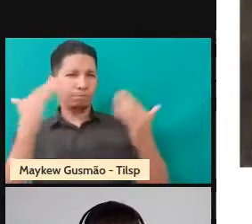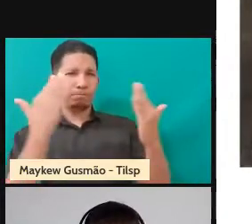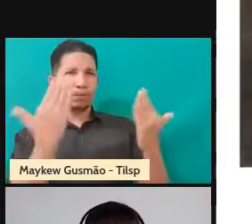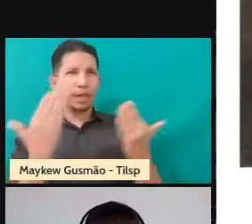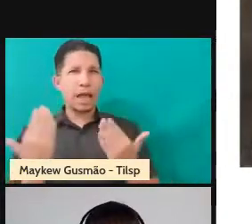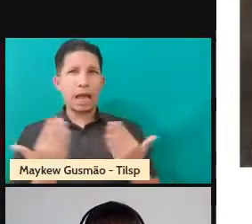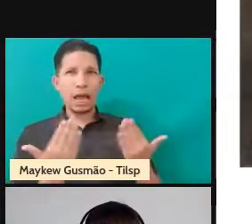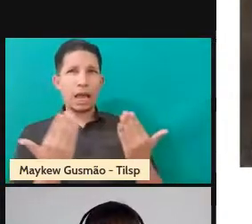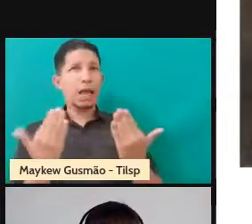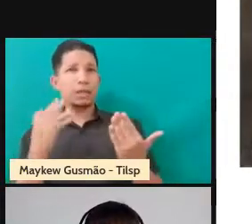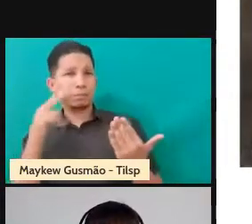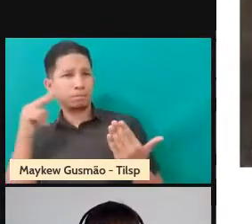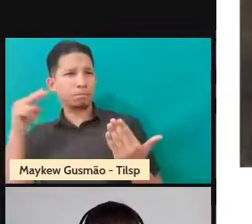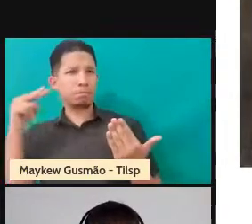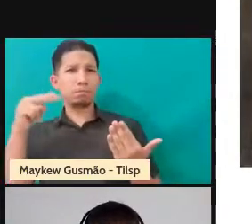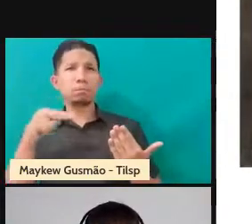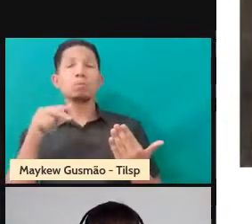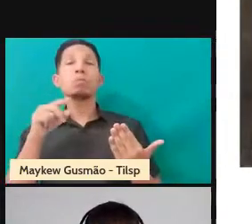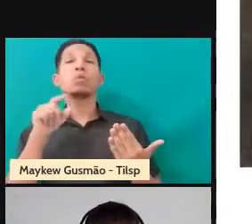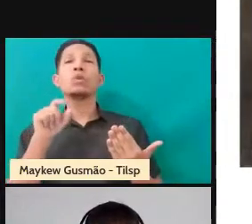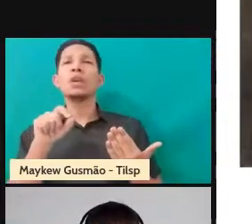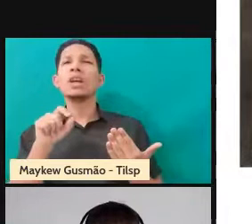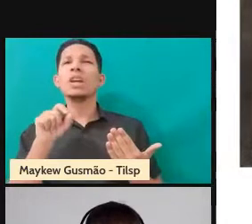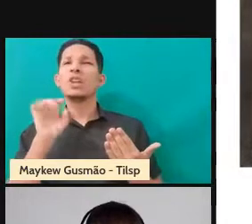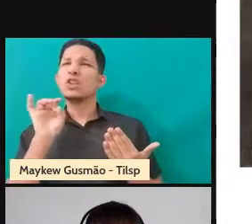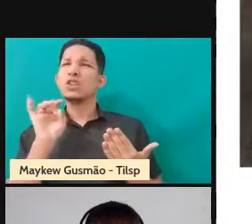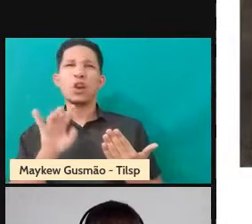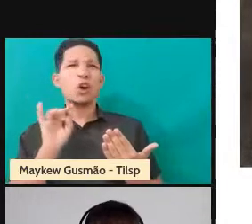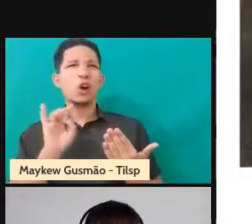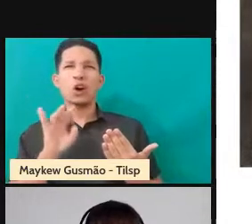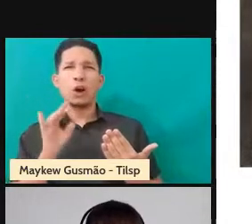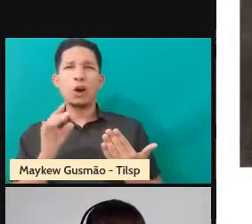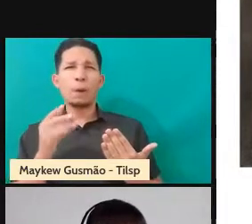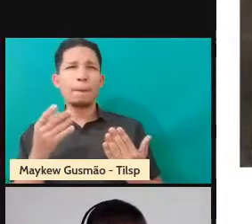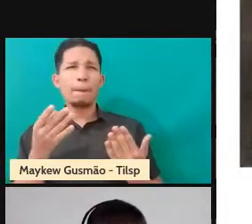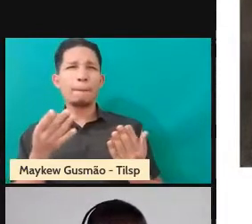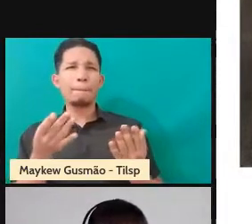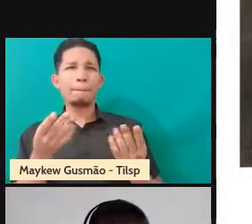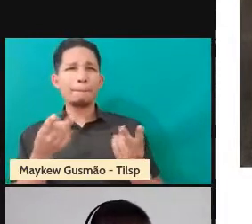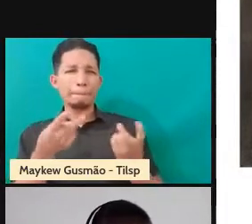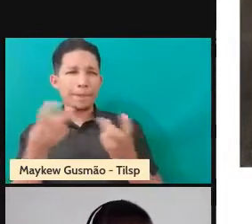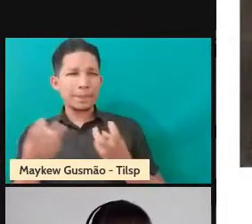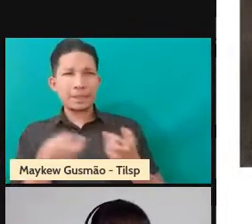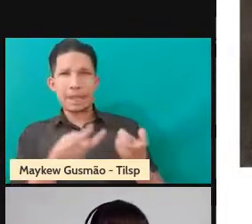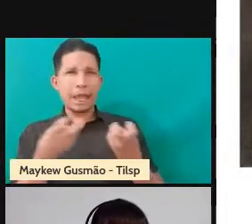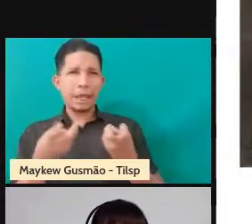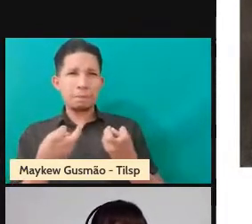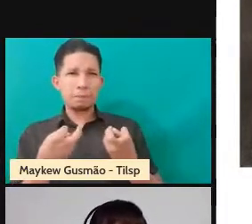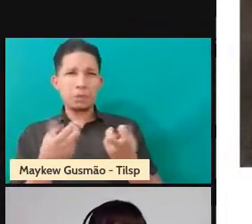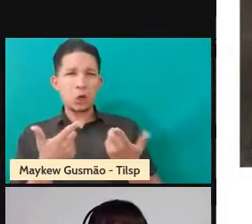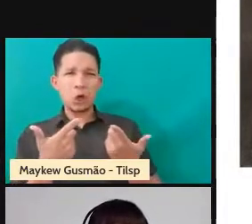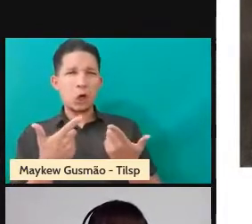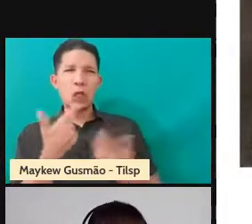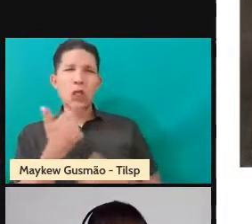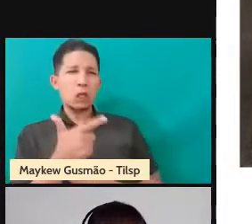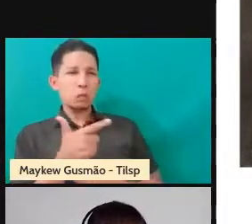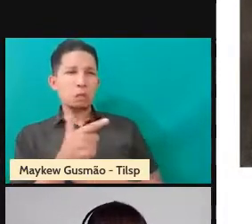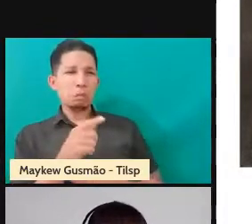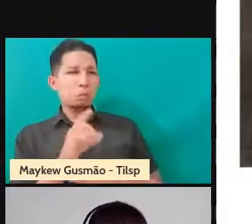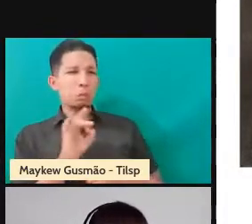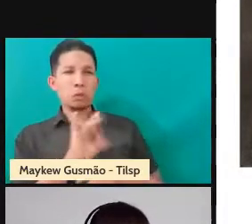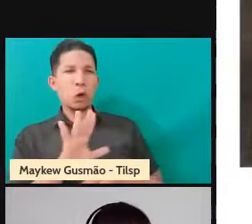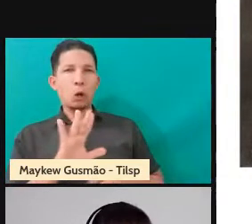de um olhar que não só vai olhar para a língua, pela língua, e não só